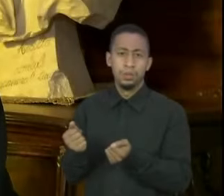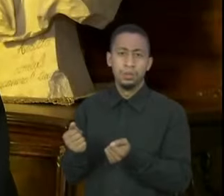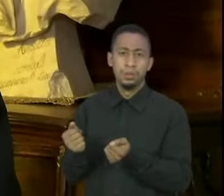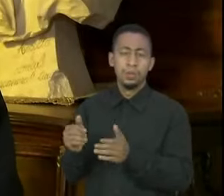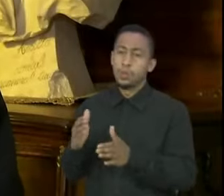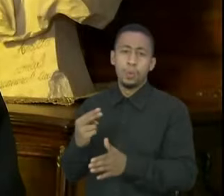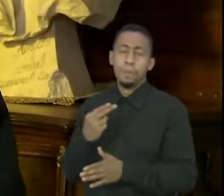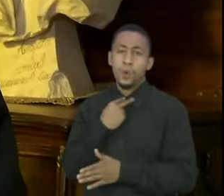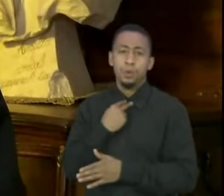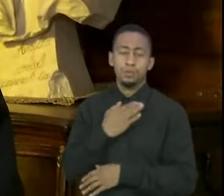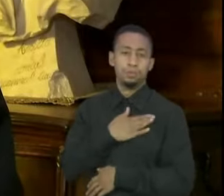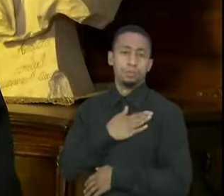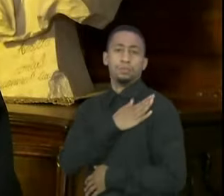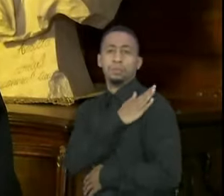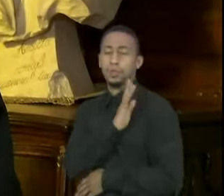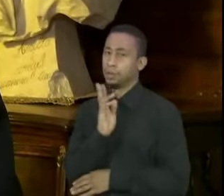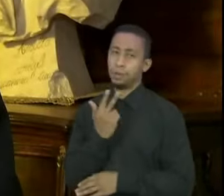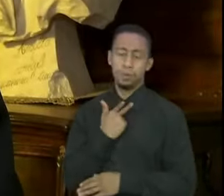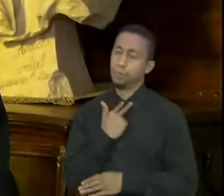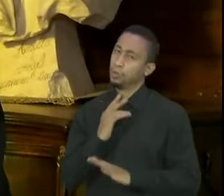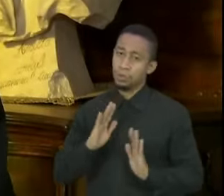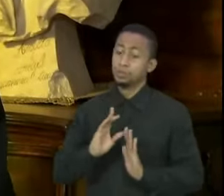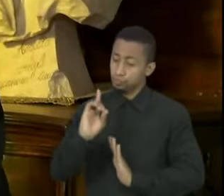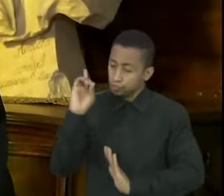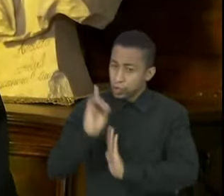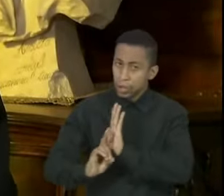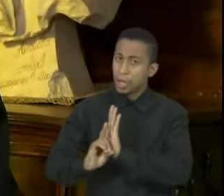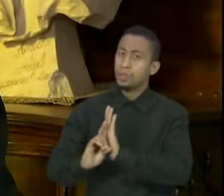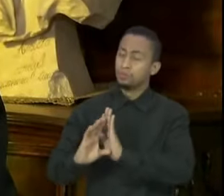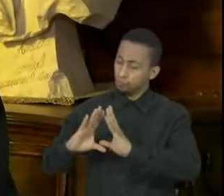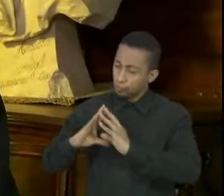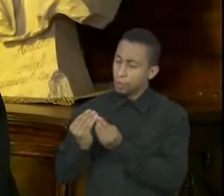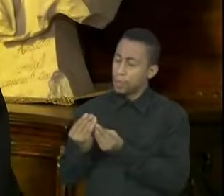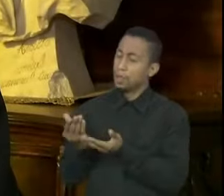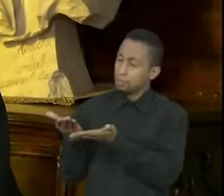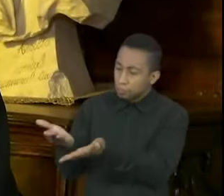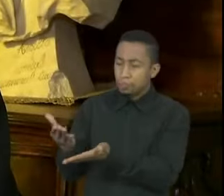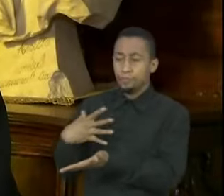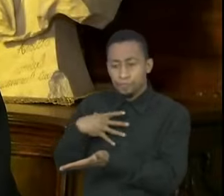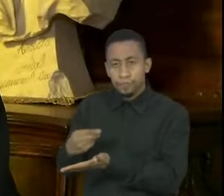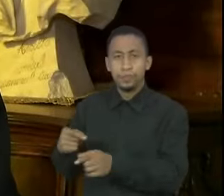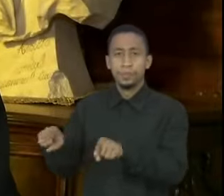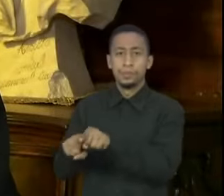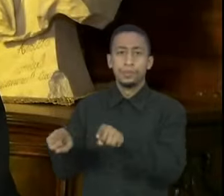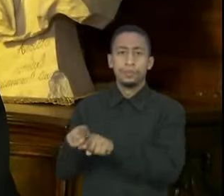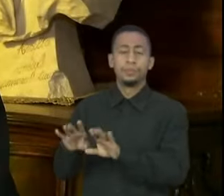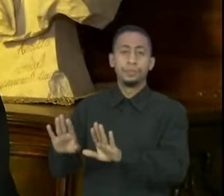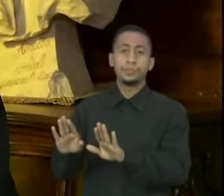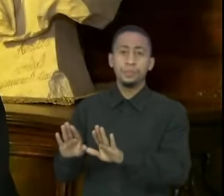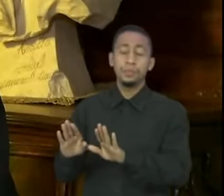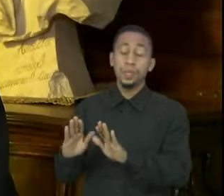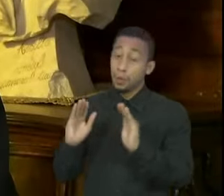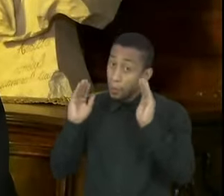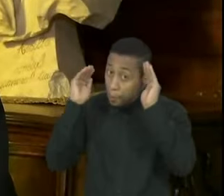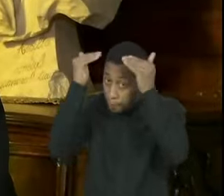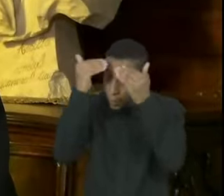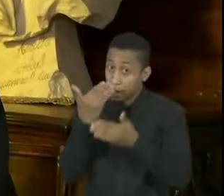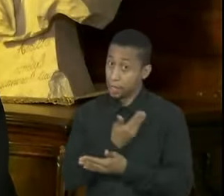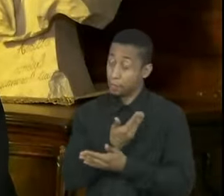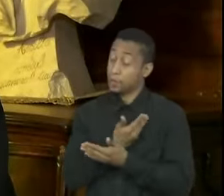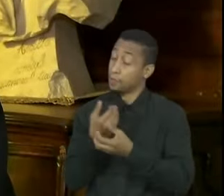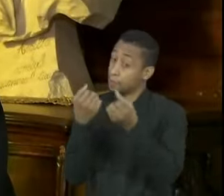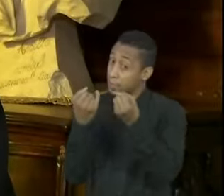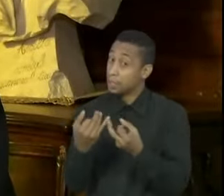eles têm o direito a ter e que a família Extra de serem filhos também e o papa não se referia ao